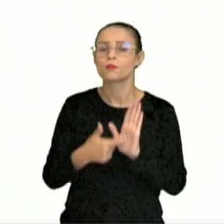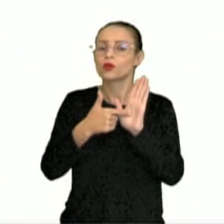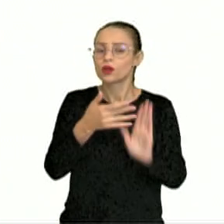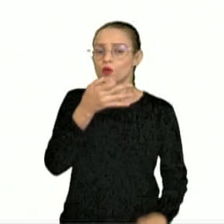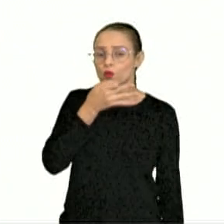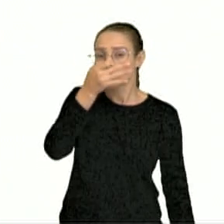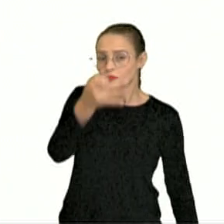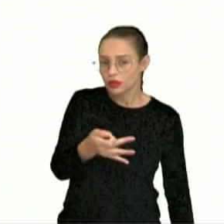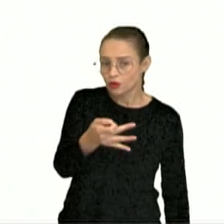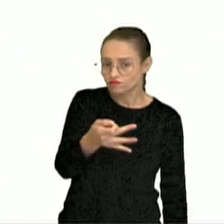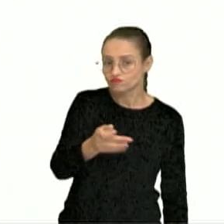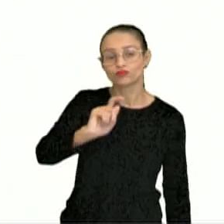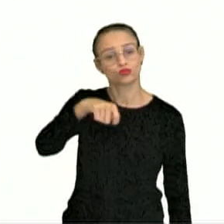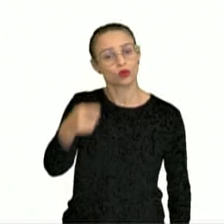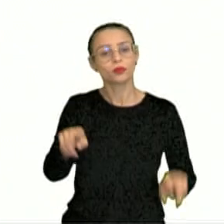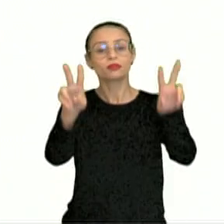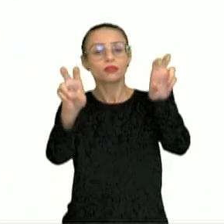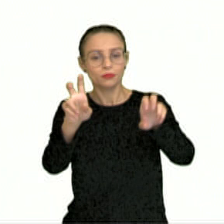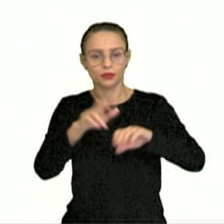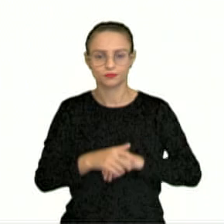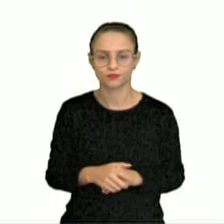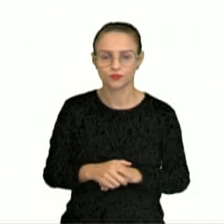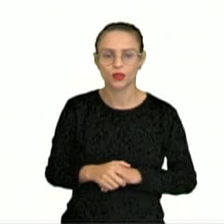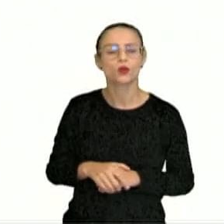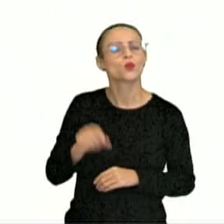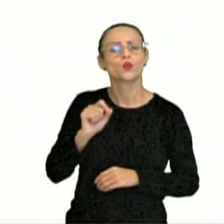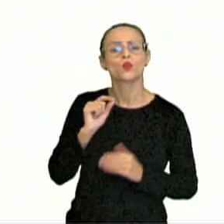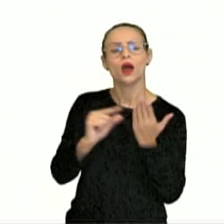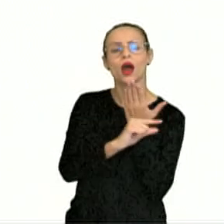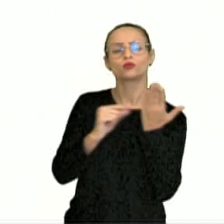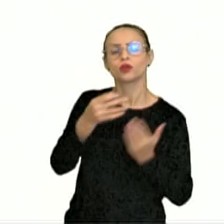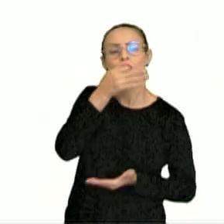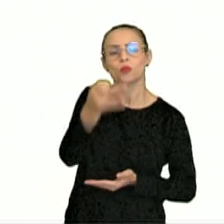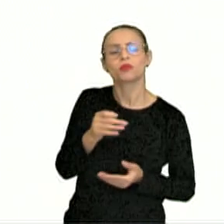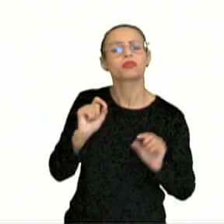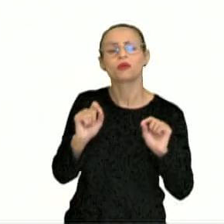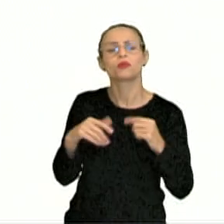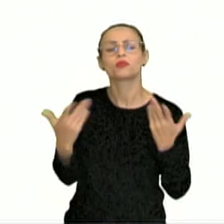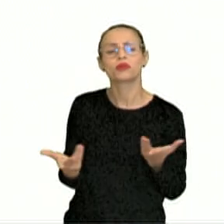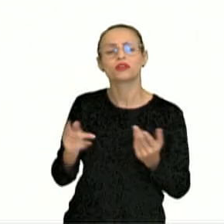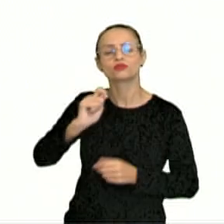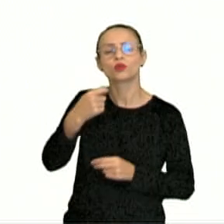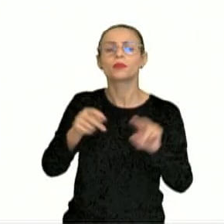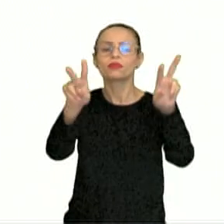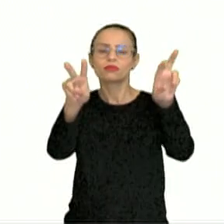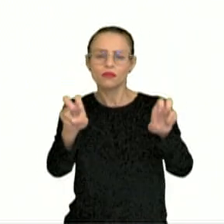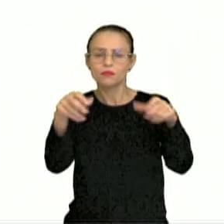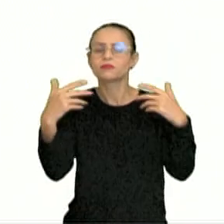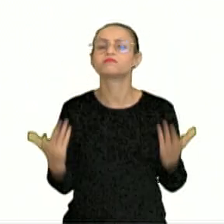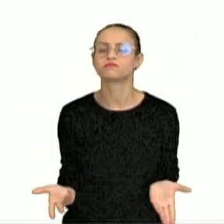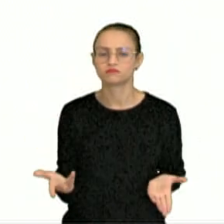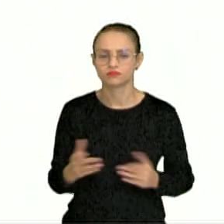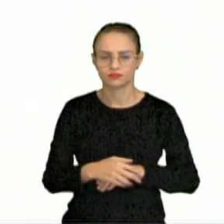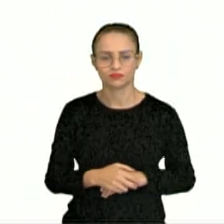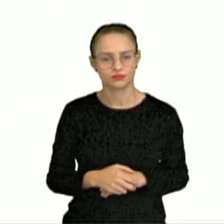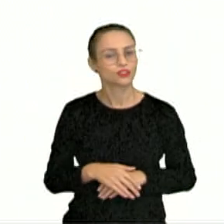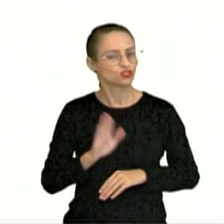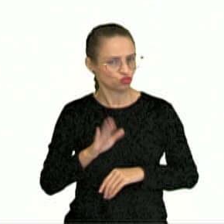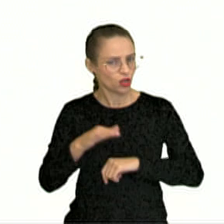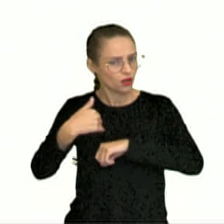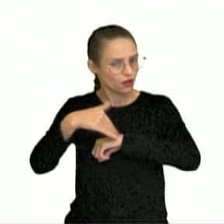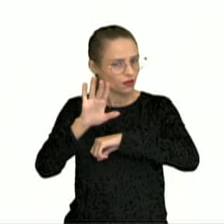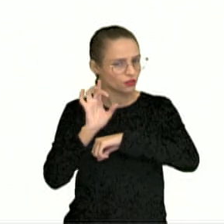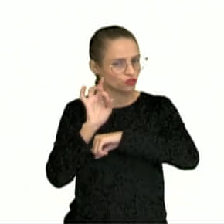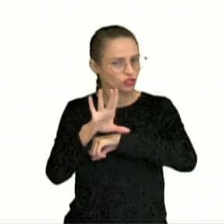perante um tema. Qual é o ponto de vista da autora da carta diante do tema que aborda? Já dei uma dica para